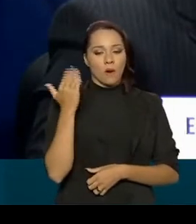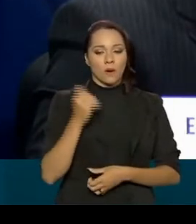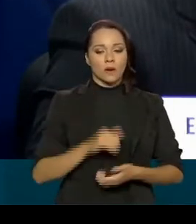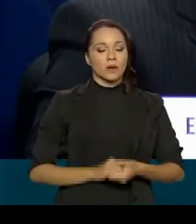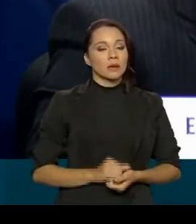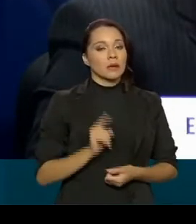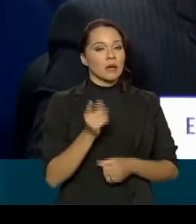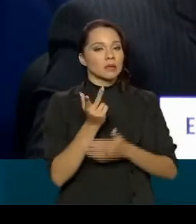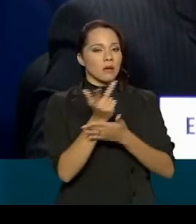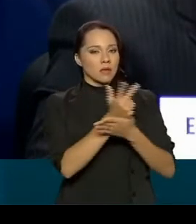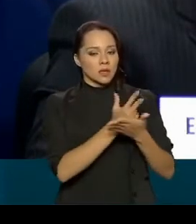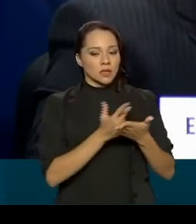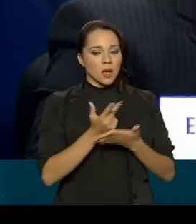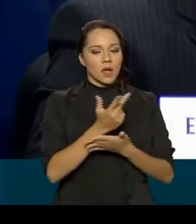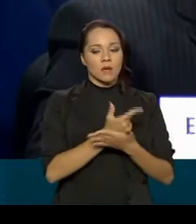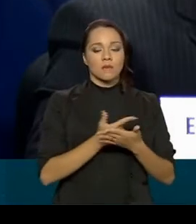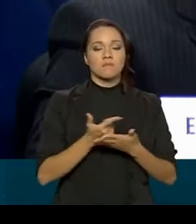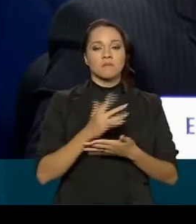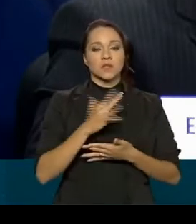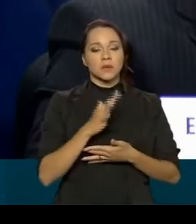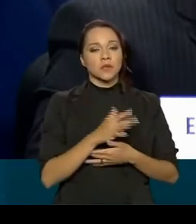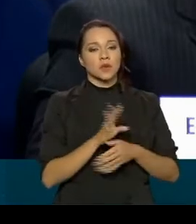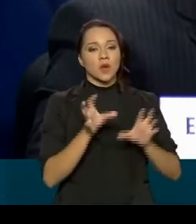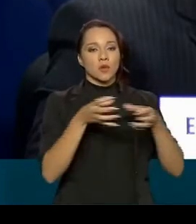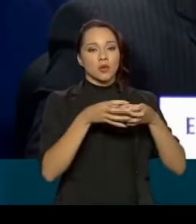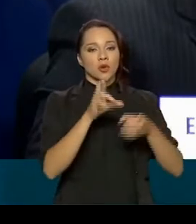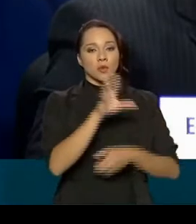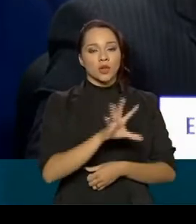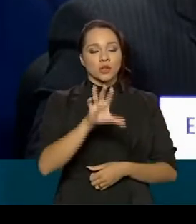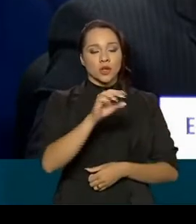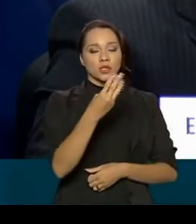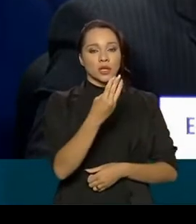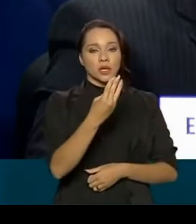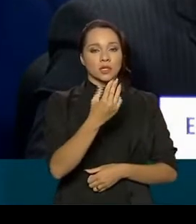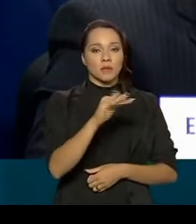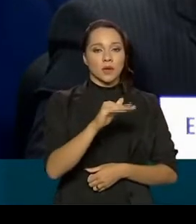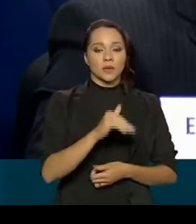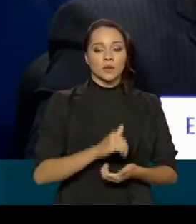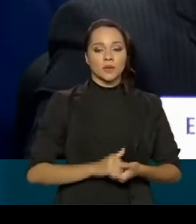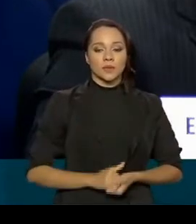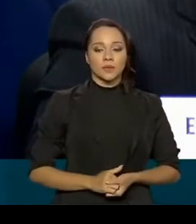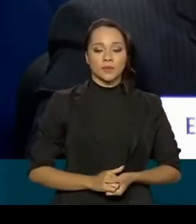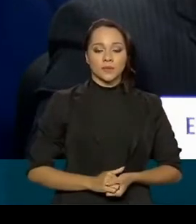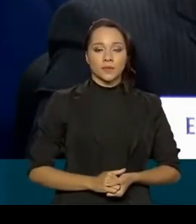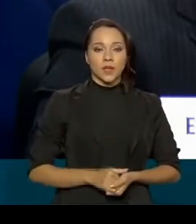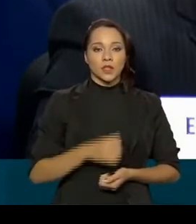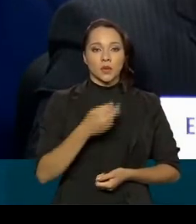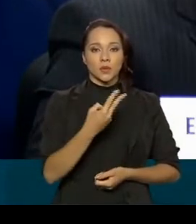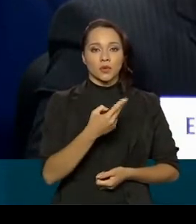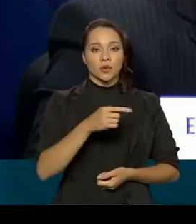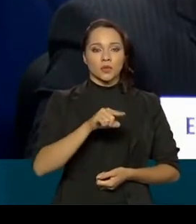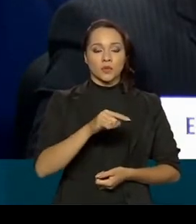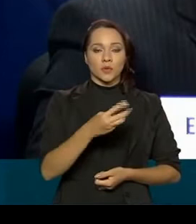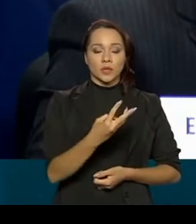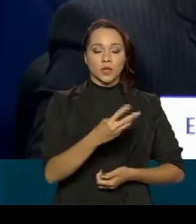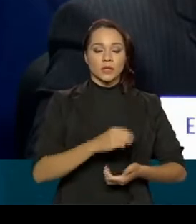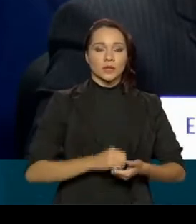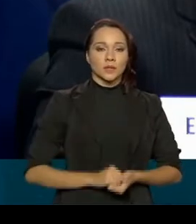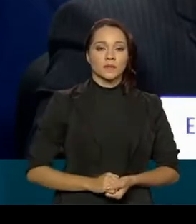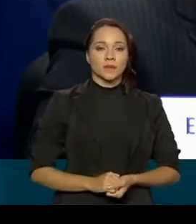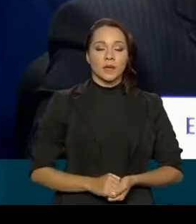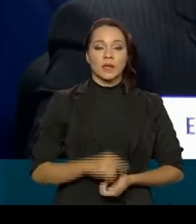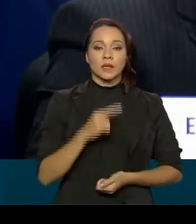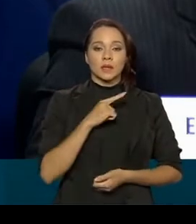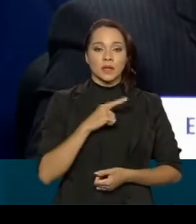Esse é o desenho para o lote regional de 3,5, pode passar. Para o 2,3,